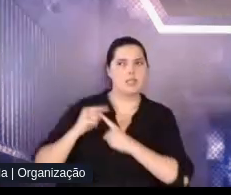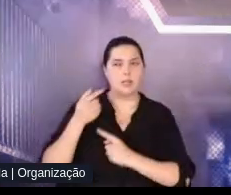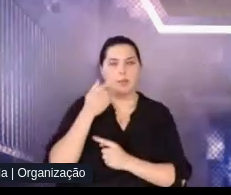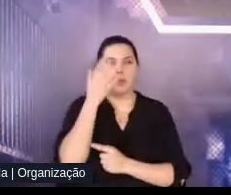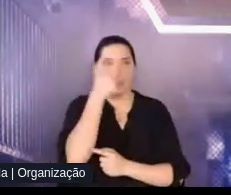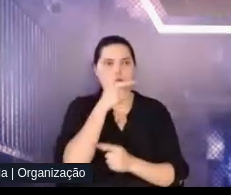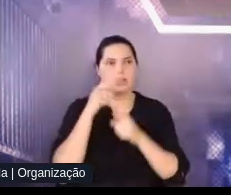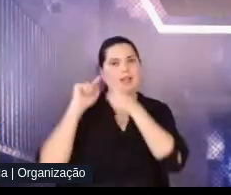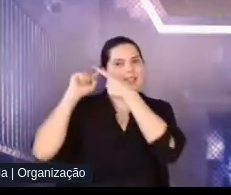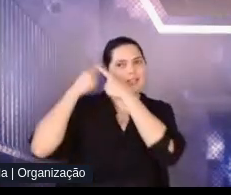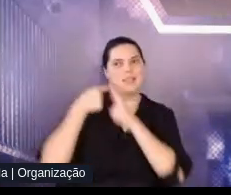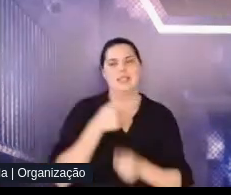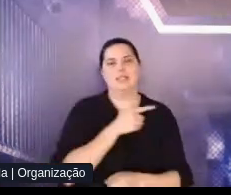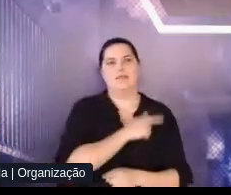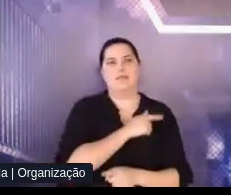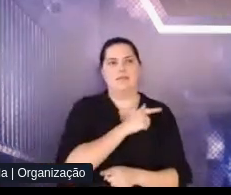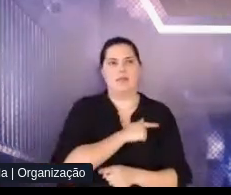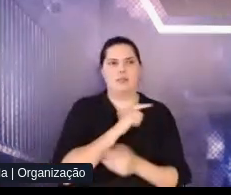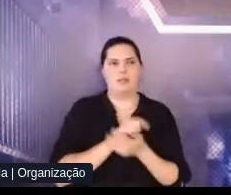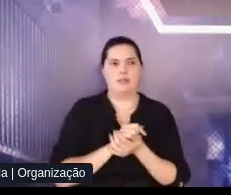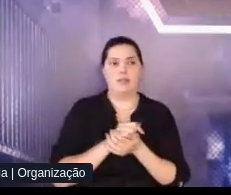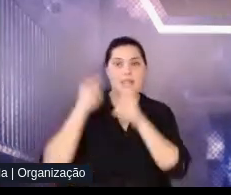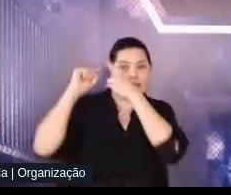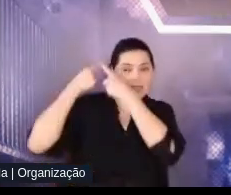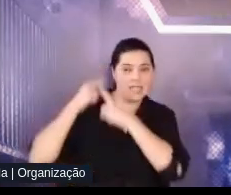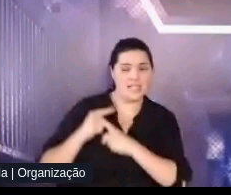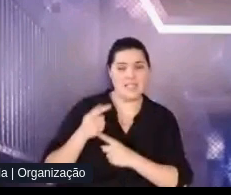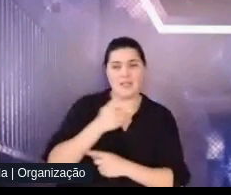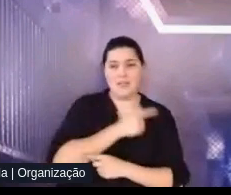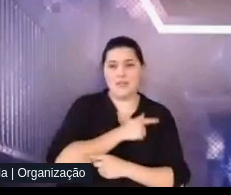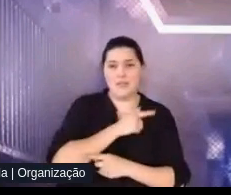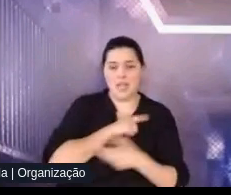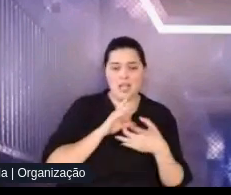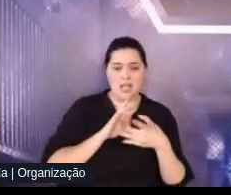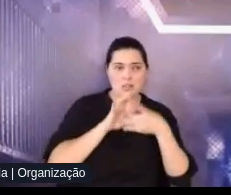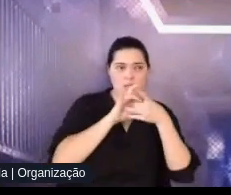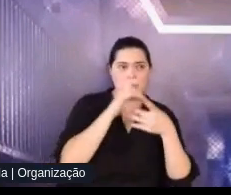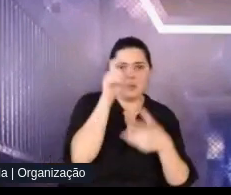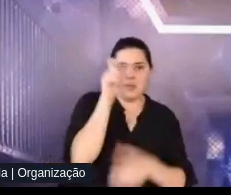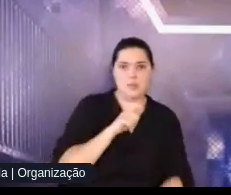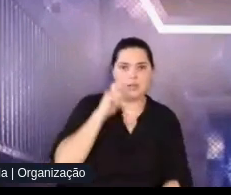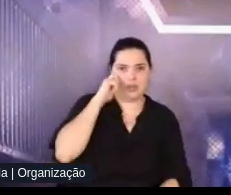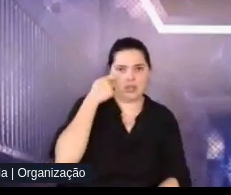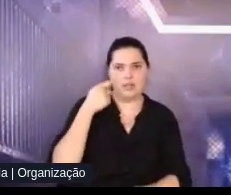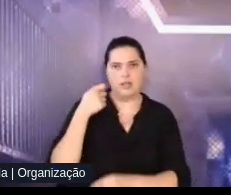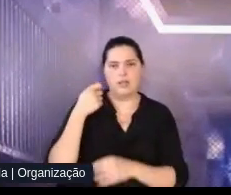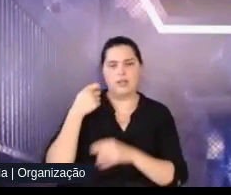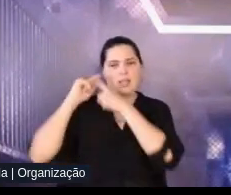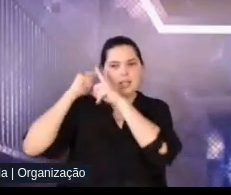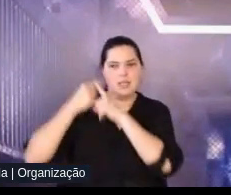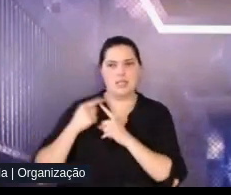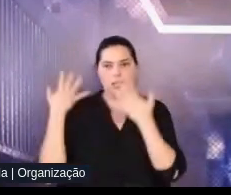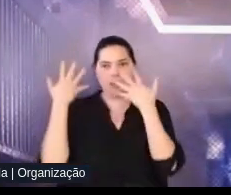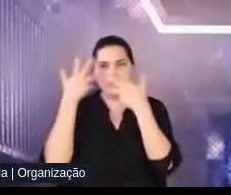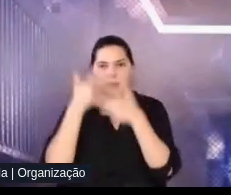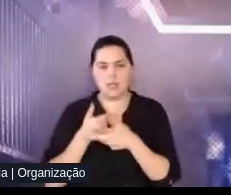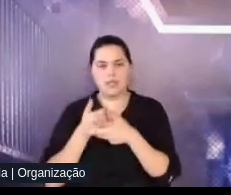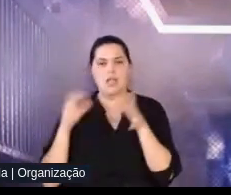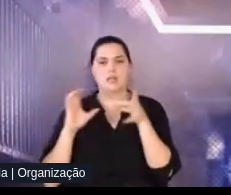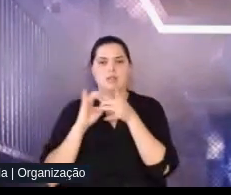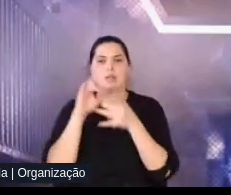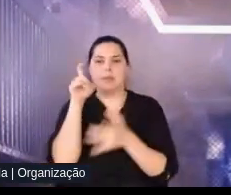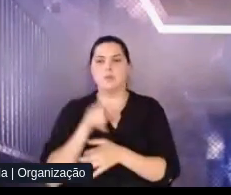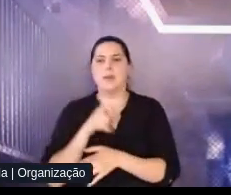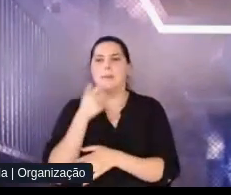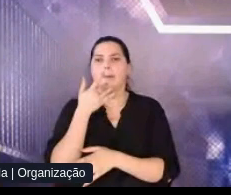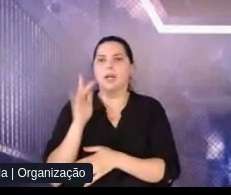feias, o resultado era que tranças feias são associadas a pessoas negras, enquanto tranças bonitas são associadas a pessoas